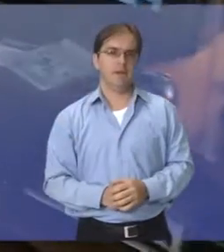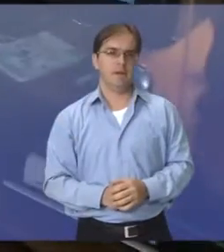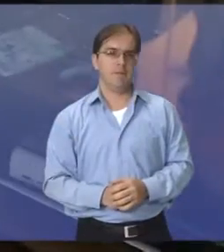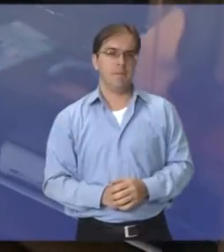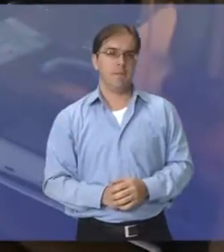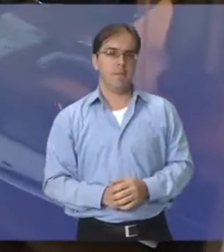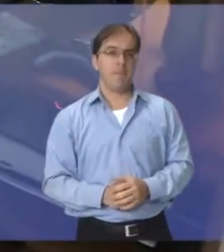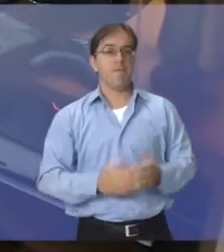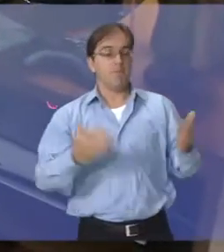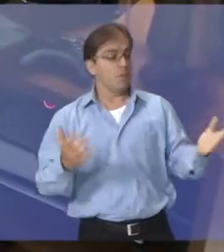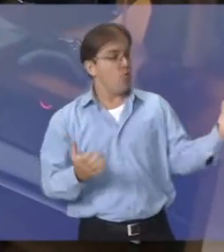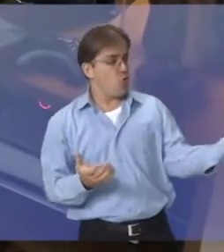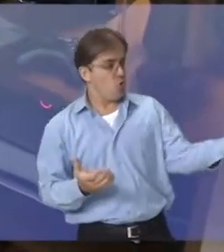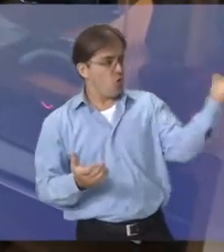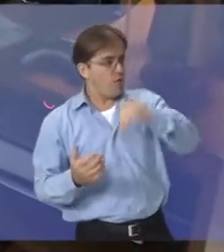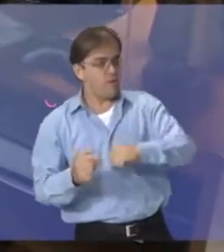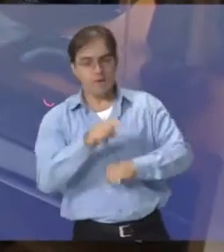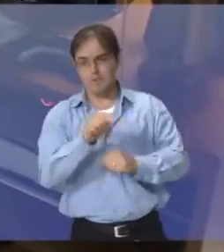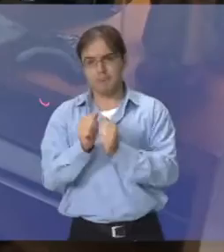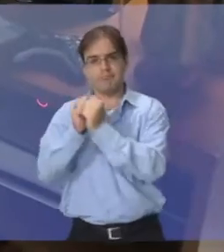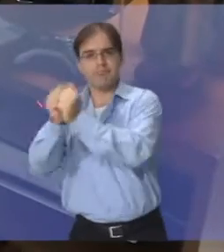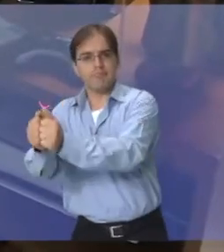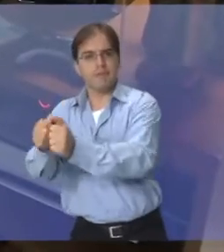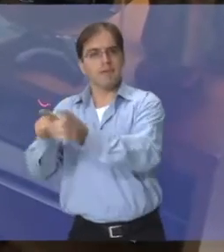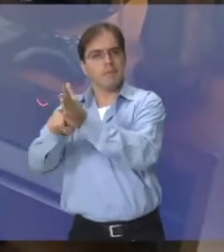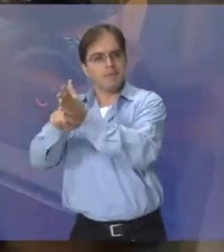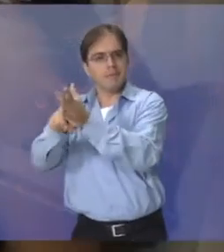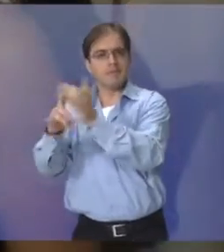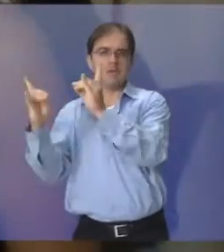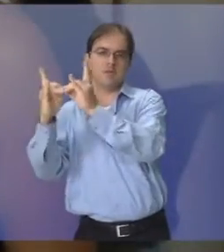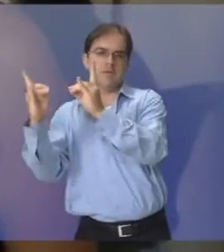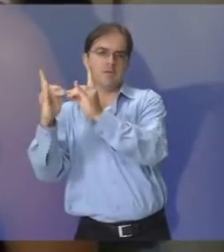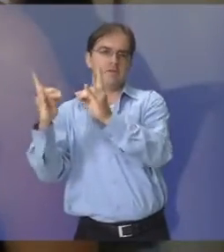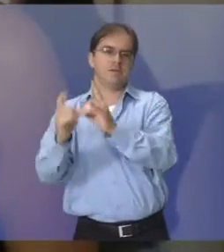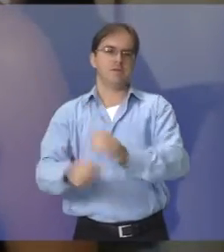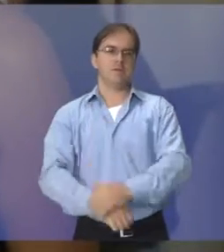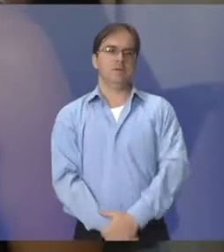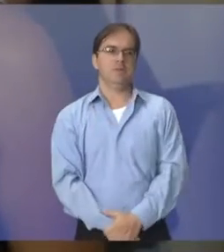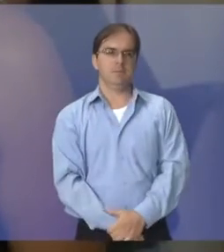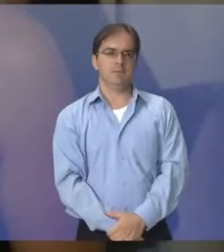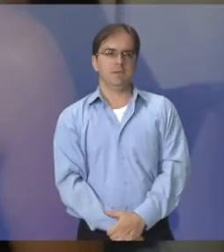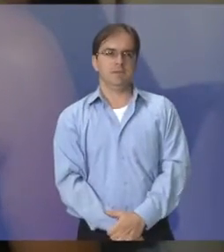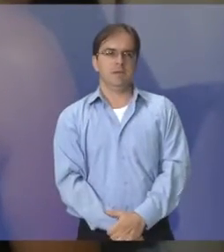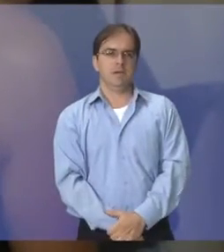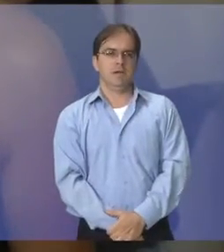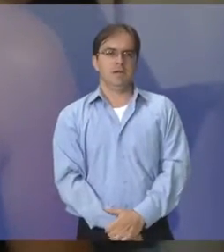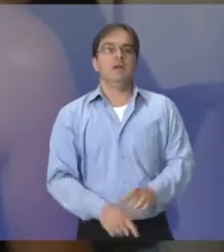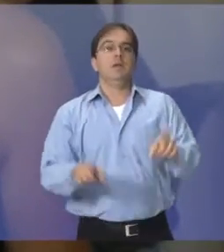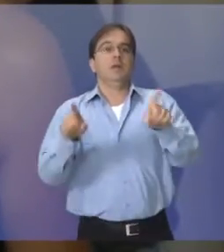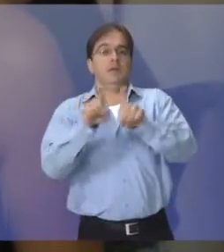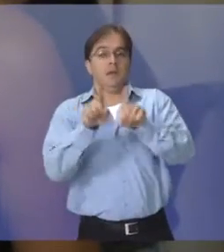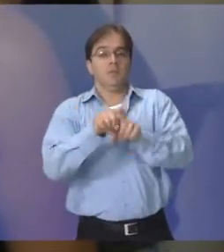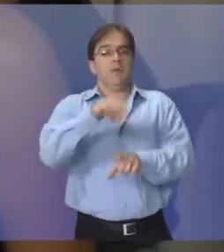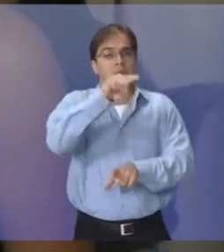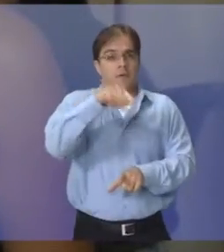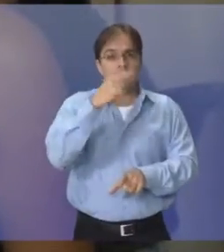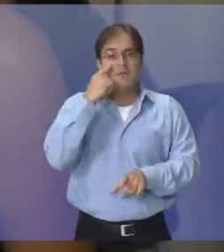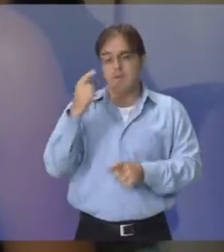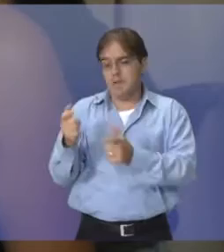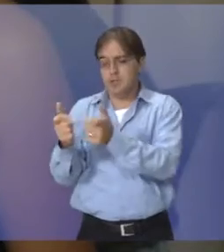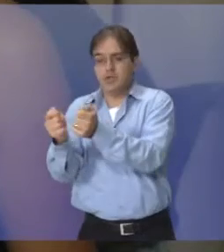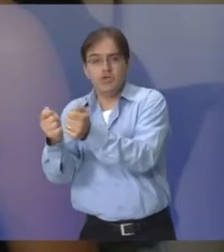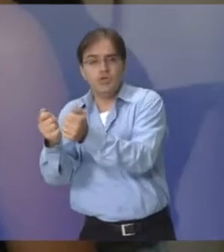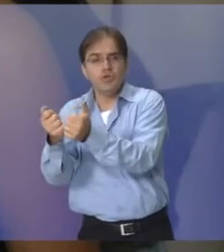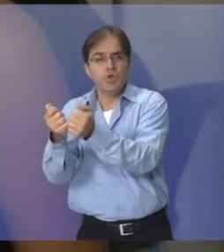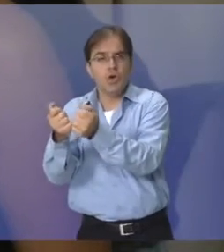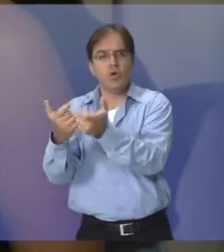em que a gente propõe uma intervenção. A gente percebeu que desenvolvimento de conhecimentos conceituais e factuais, por exemplo, tem um jogo